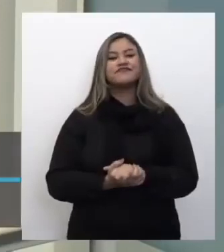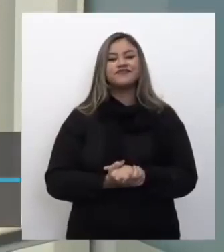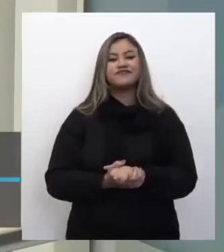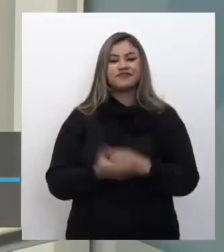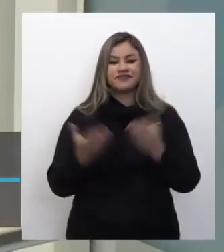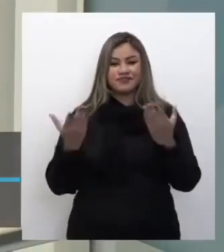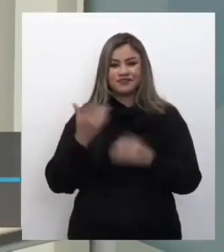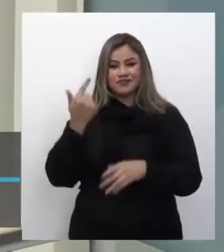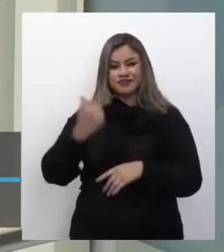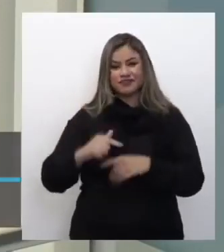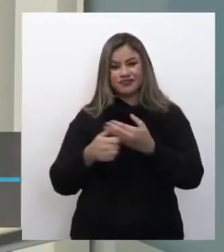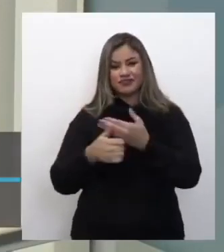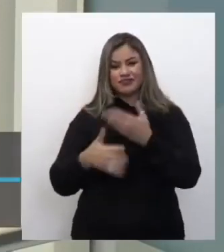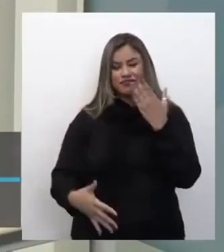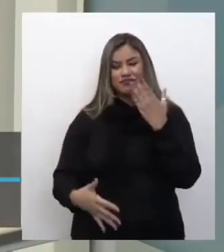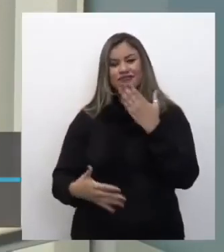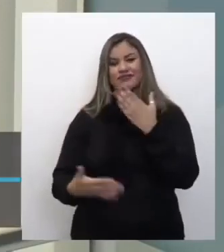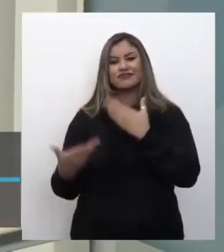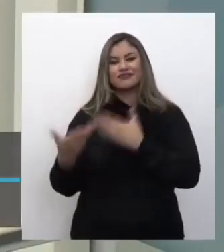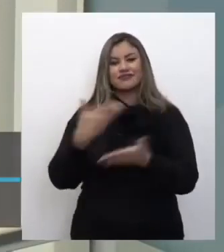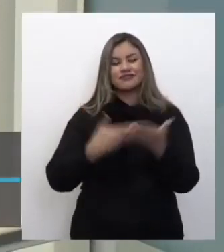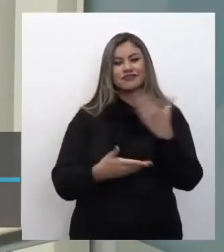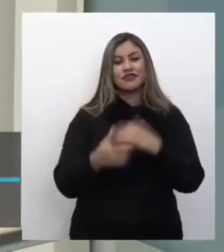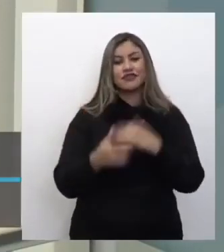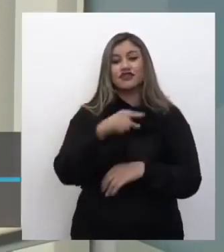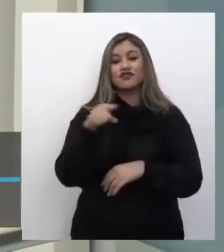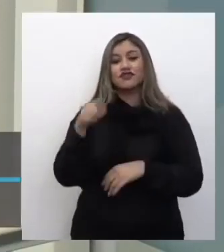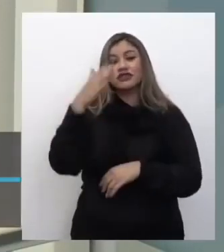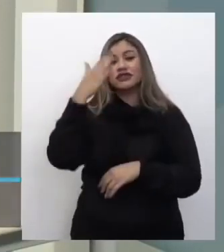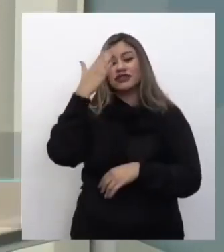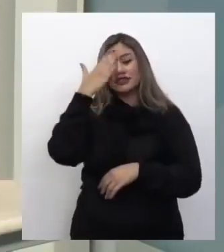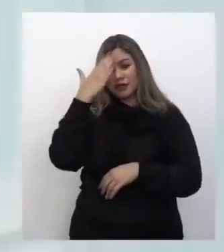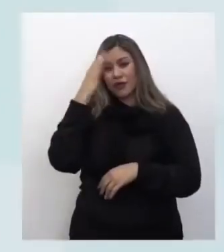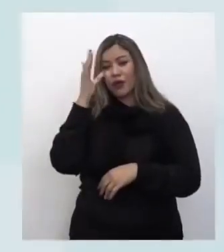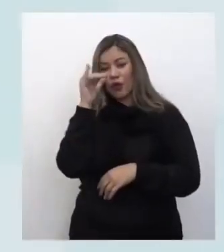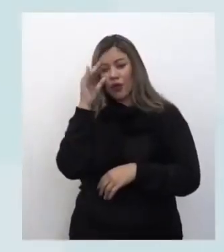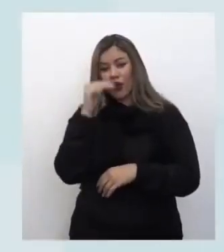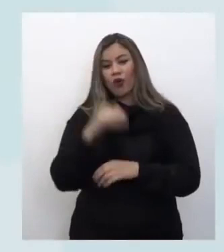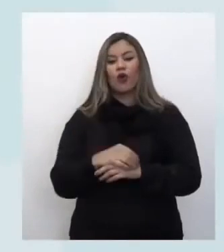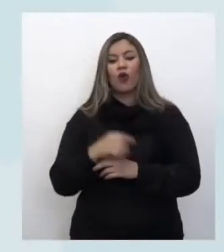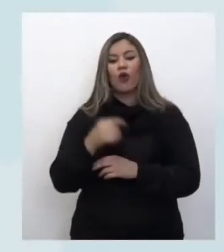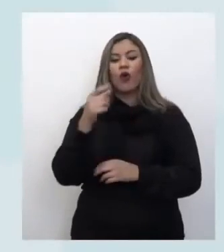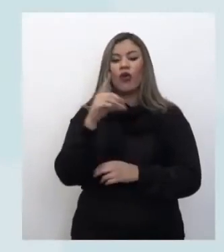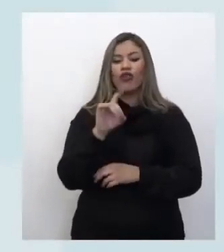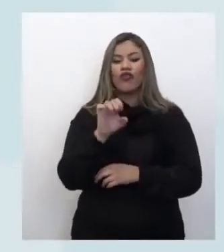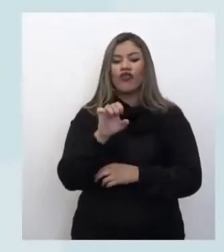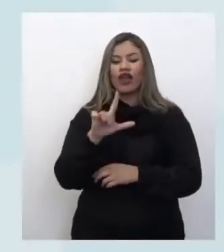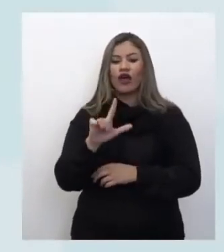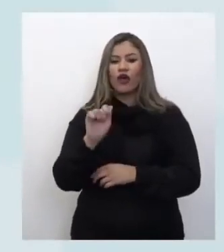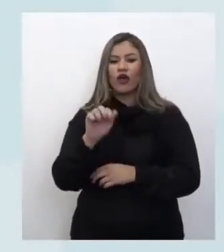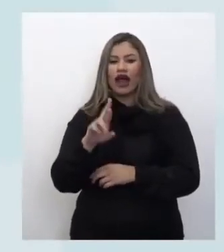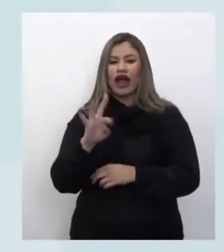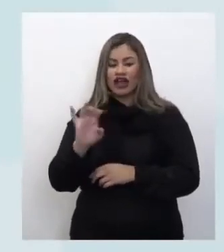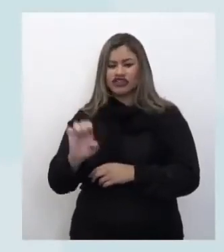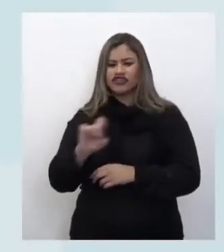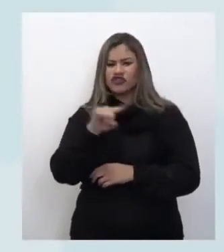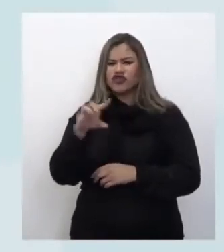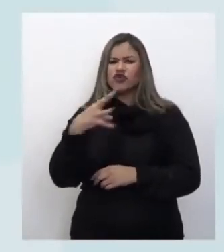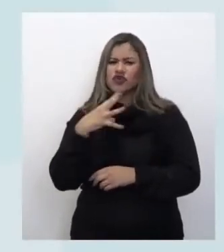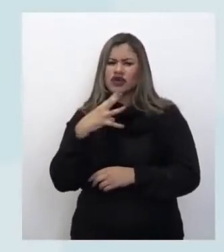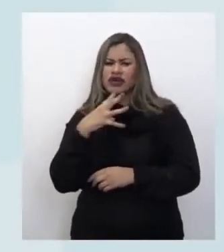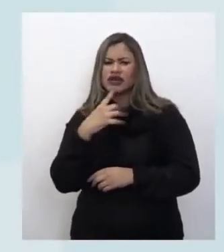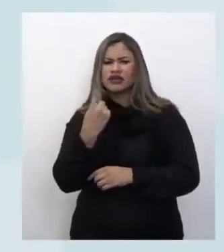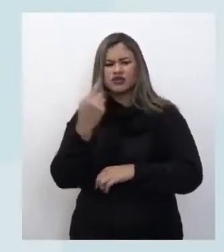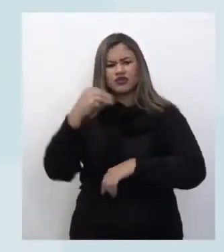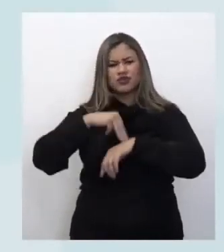a gente vai para mais uma interação no chat. Eu queria saber se você já ouviu falar sobre a comédia dell'arte. Comente o que você sabe.